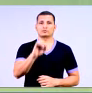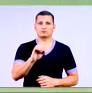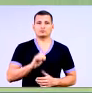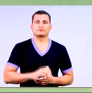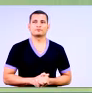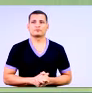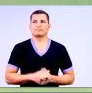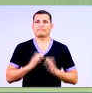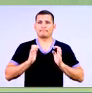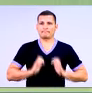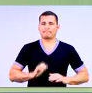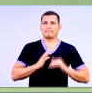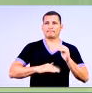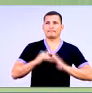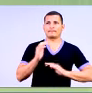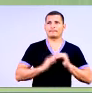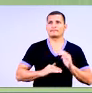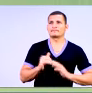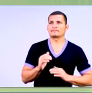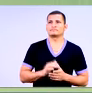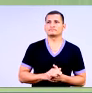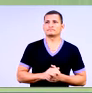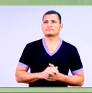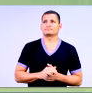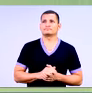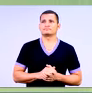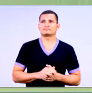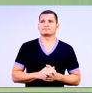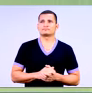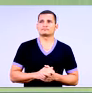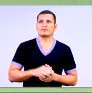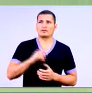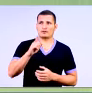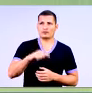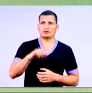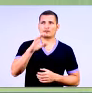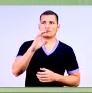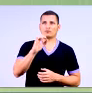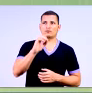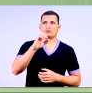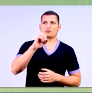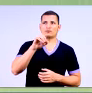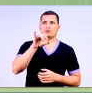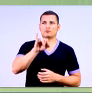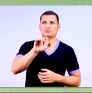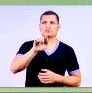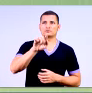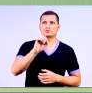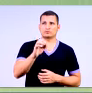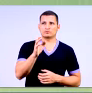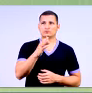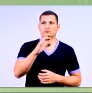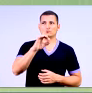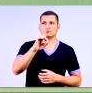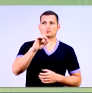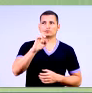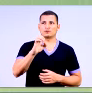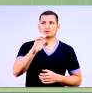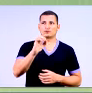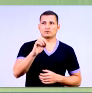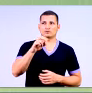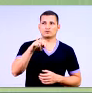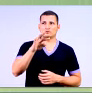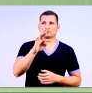ética profissional, ou código deontológico, não sei se vocês lembram dessa palavra na